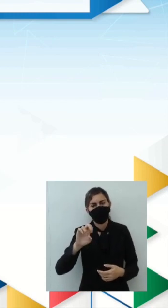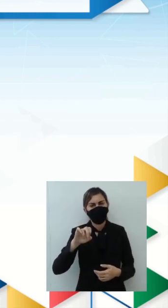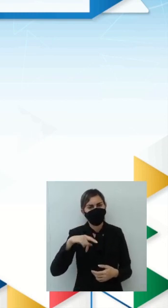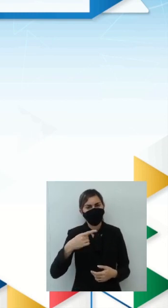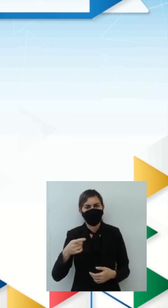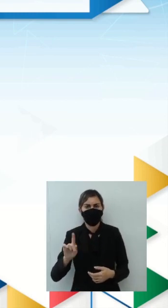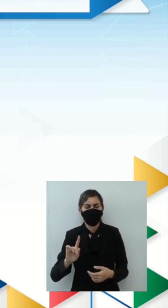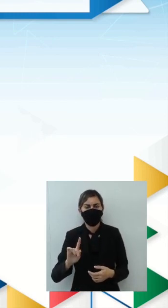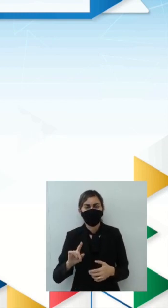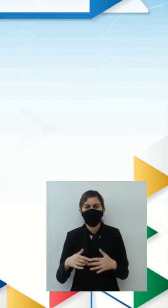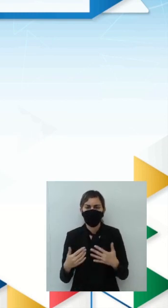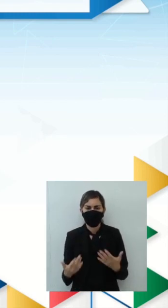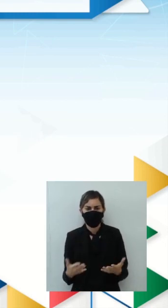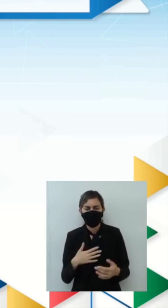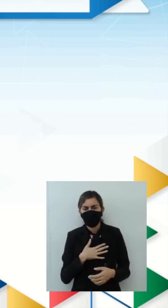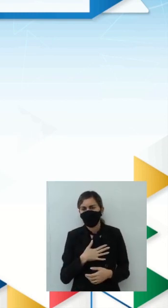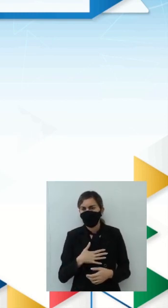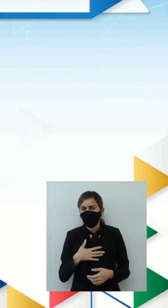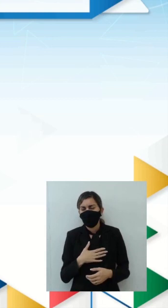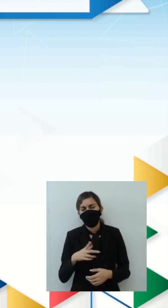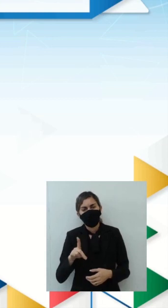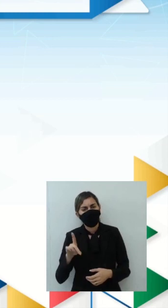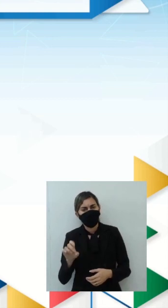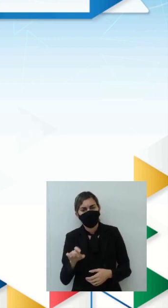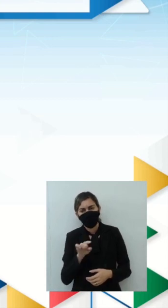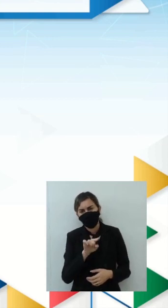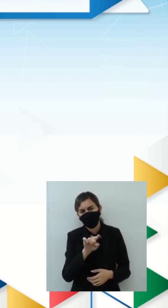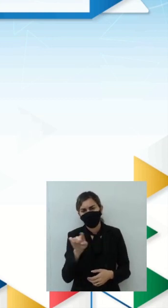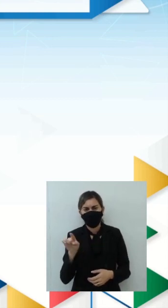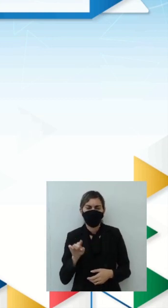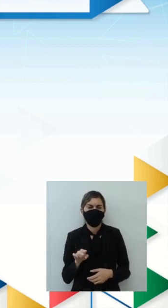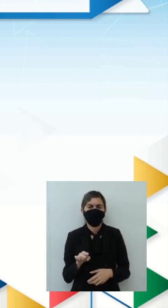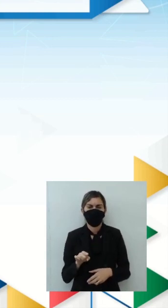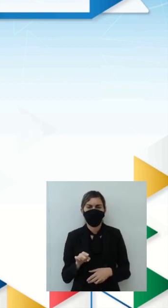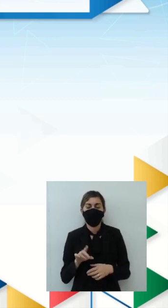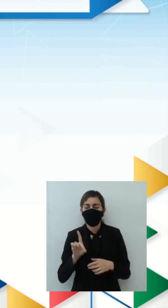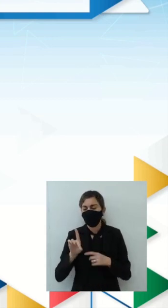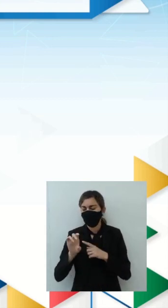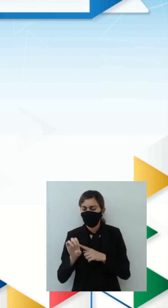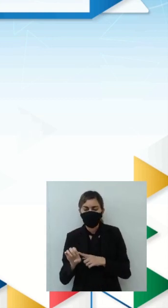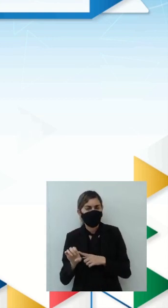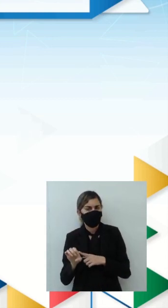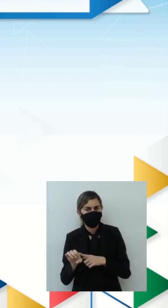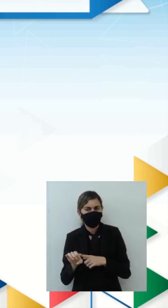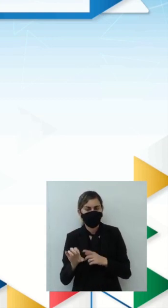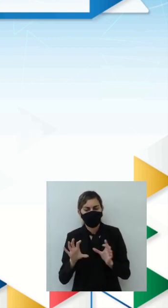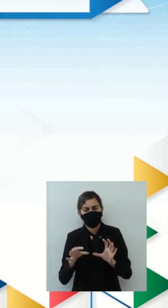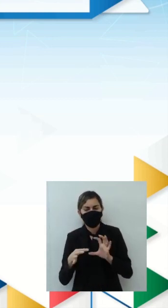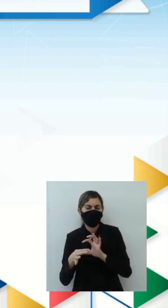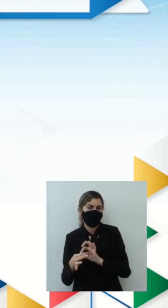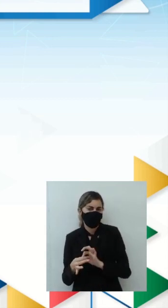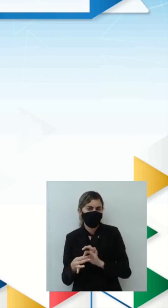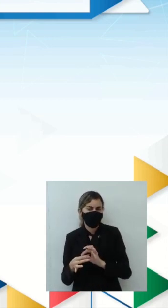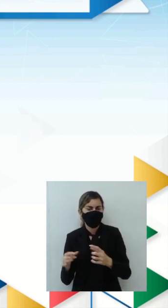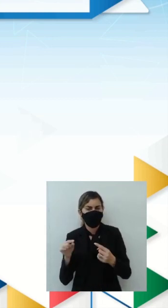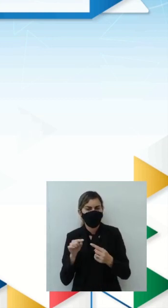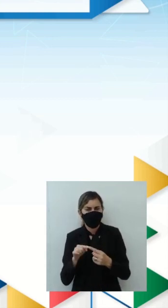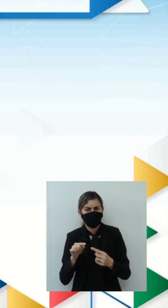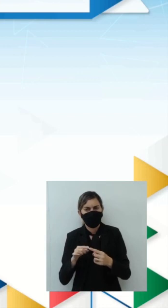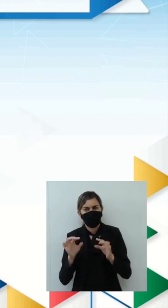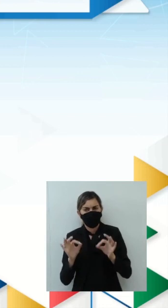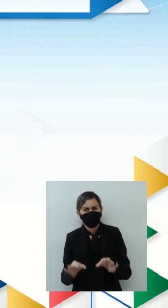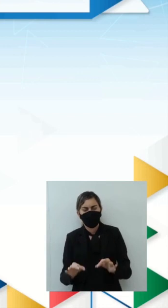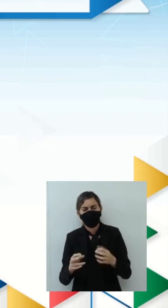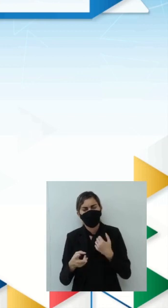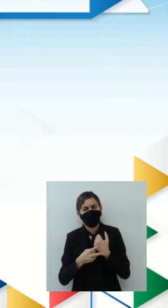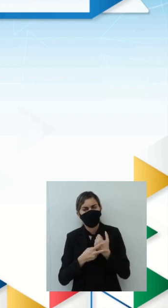Preposição. Vamos ver. Gosto de vocês. De é um elemento coesivo que liga, certo?